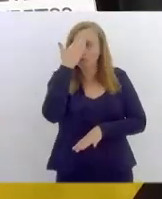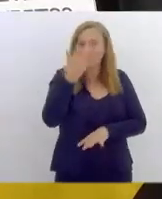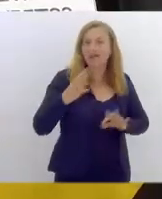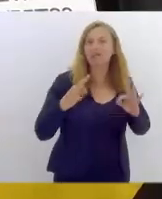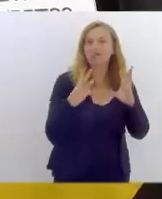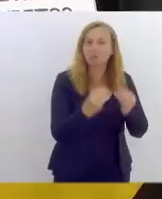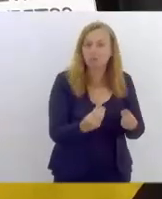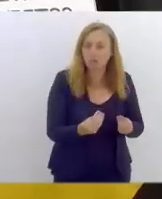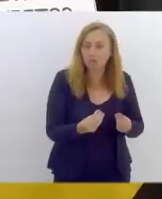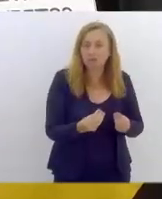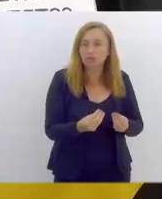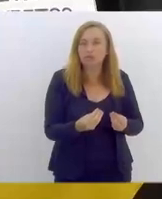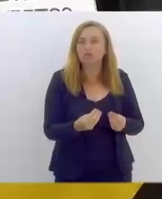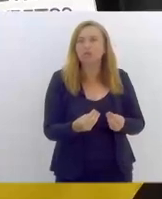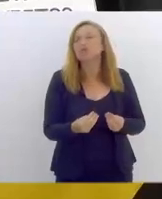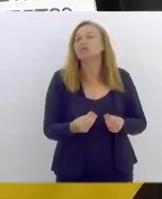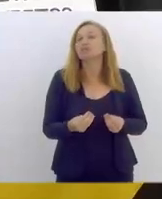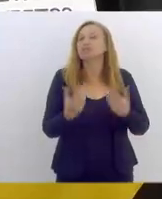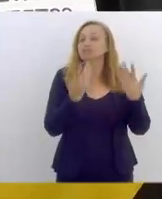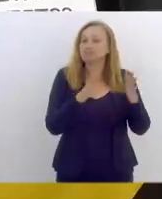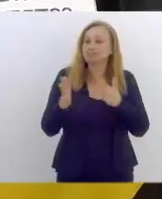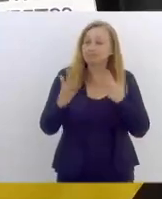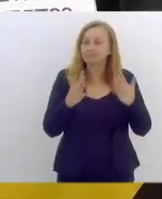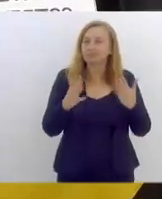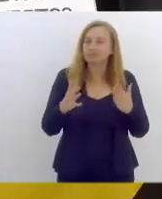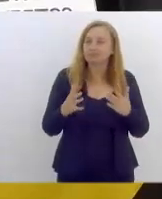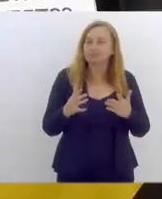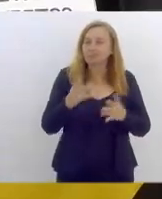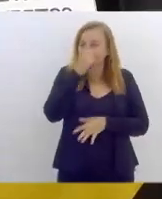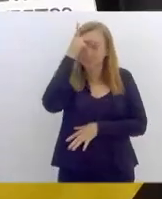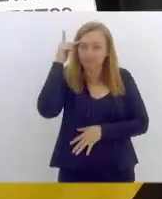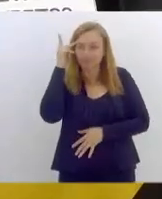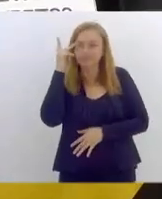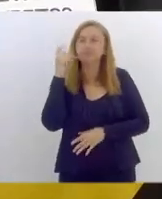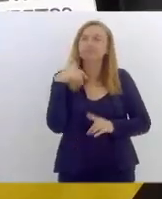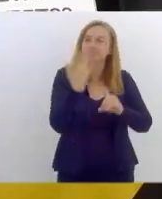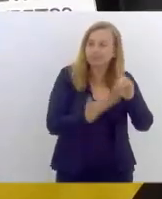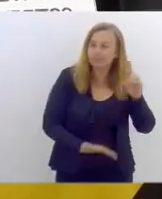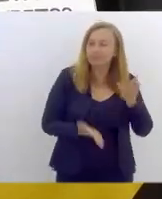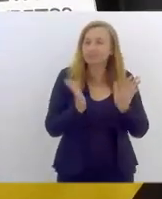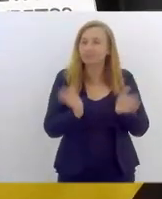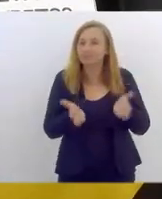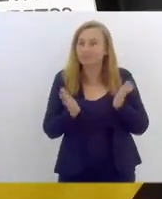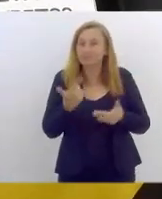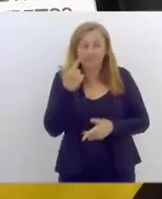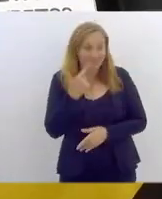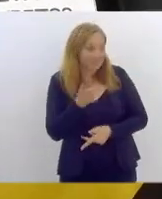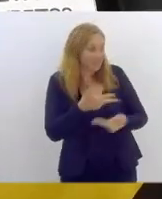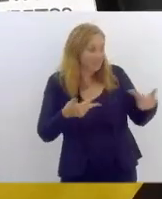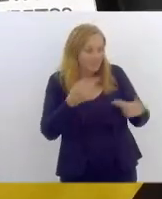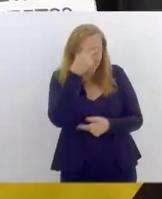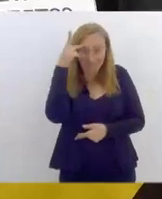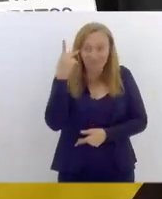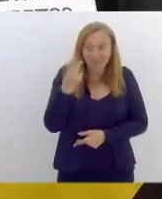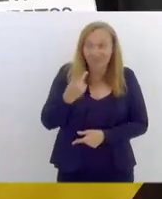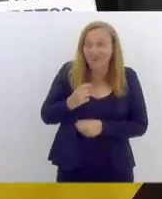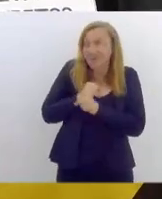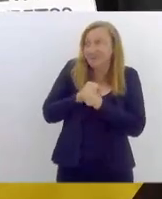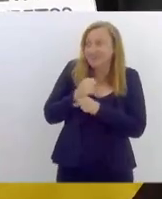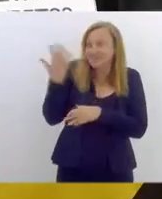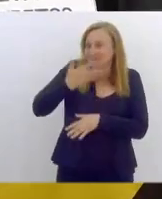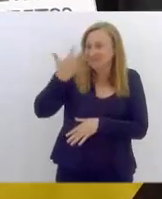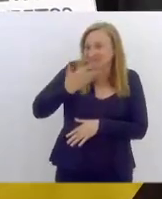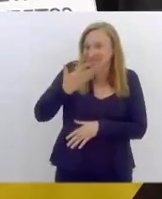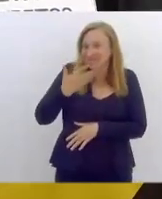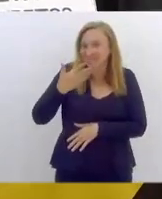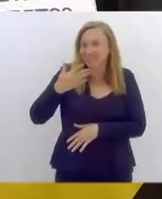tudo. Eu queria também parabenizar as entidades, as pessoas que vão ser homenageadas, que estou vendo muita gente que eu não vi há muito tempo. O Guilherme é